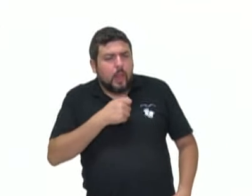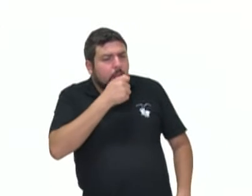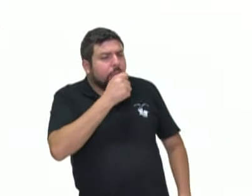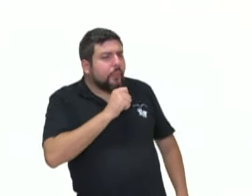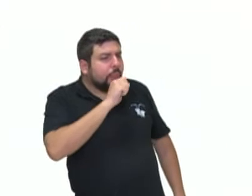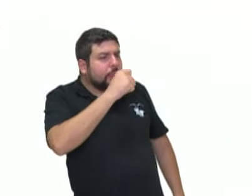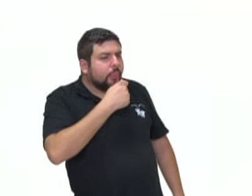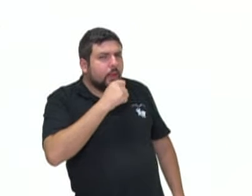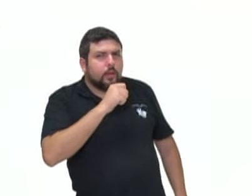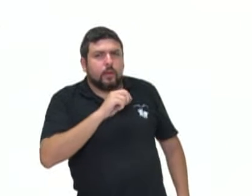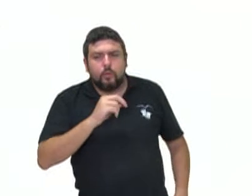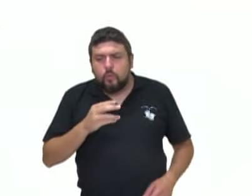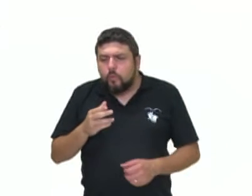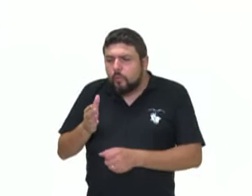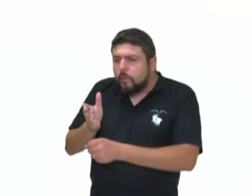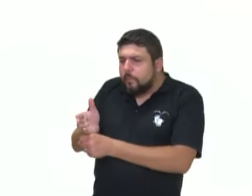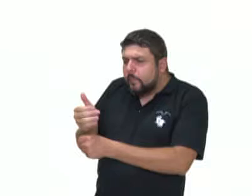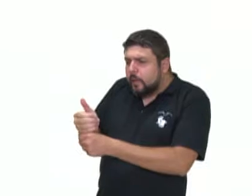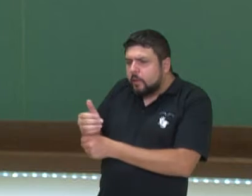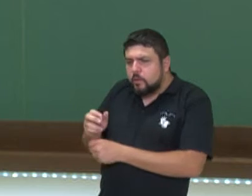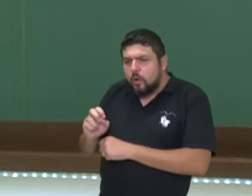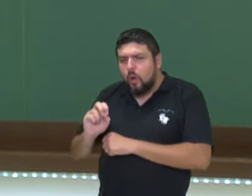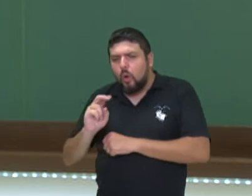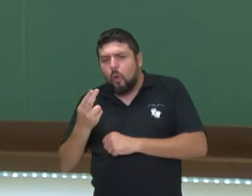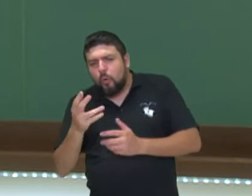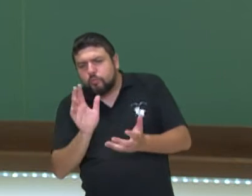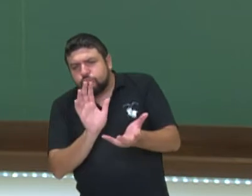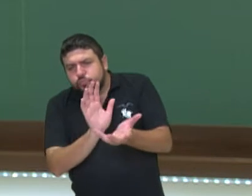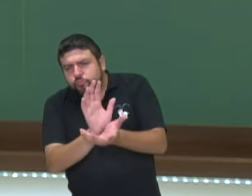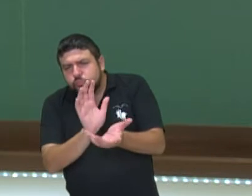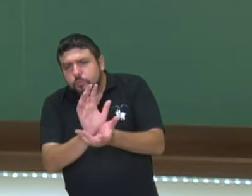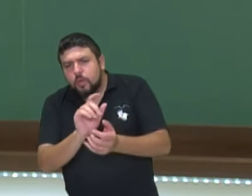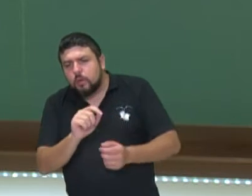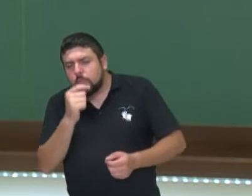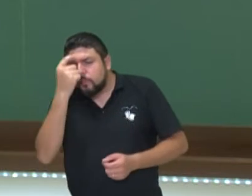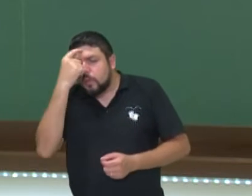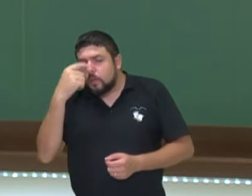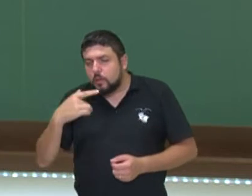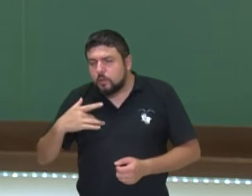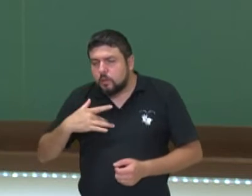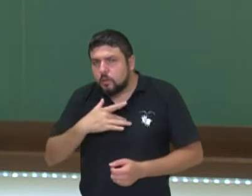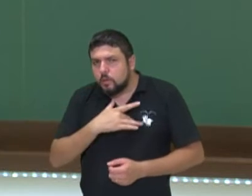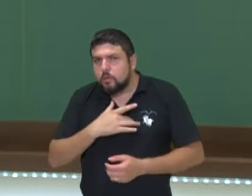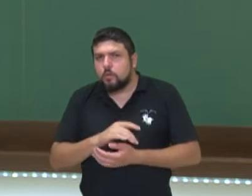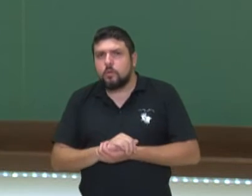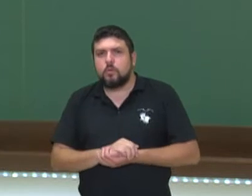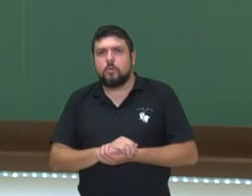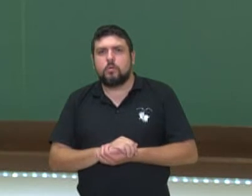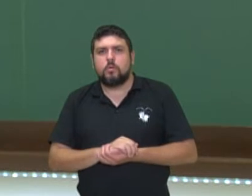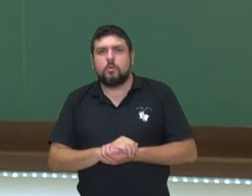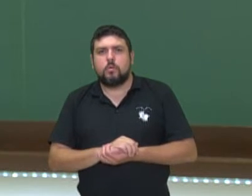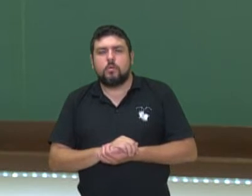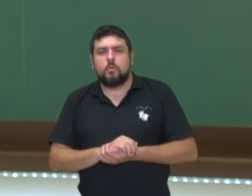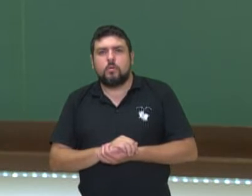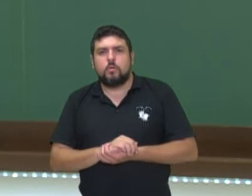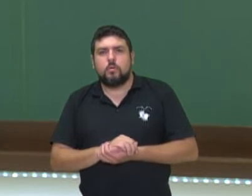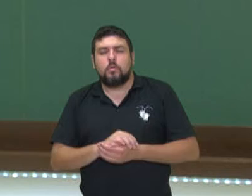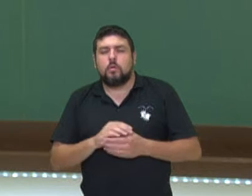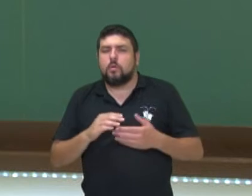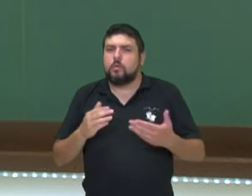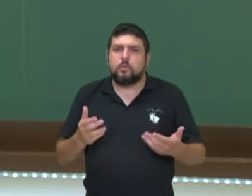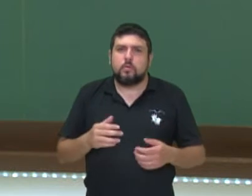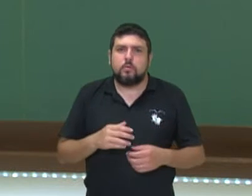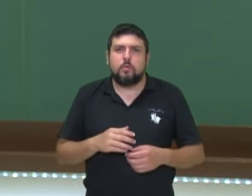prato de batata frita, legumes, se eu vou me alimentar de uma forma saudável. E dificilmente alguém vai abocanhar